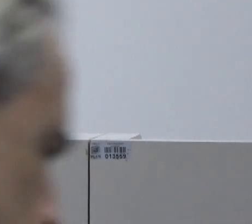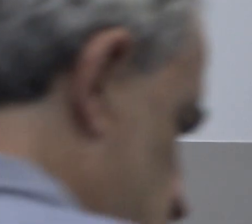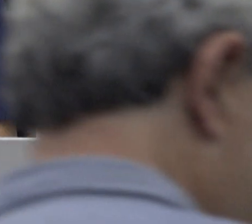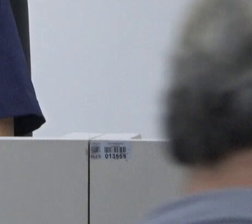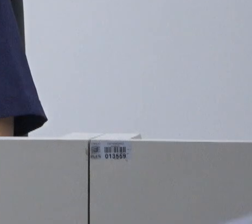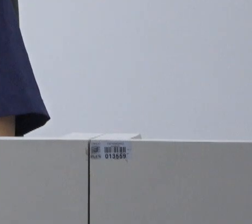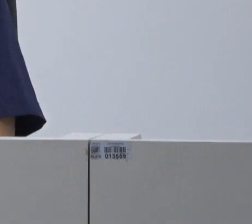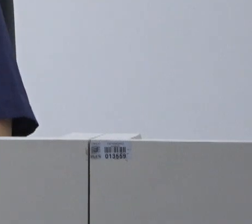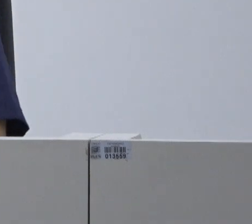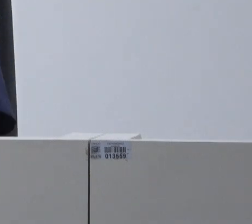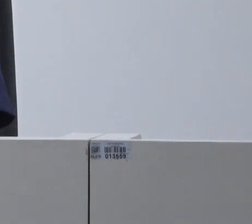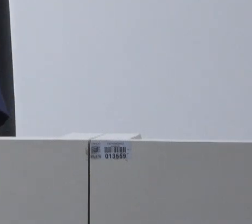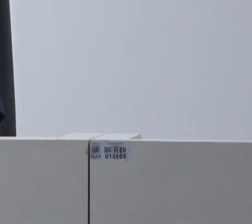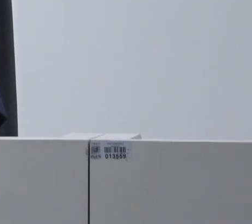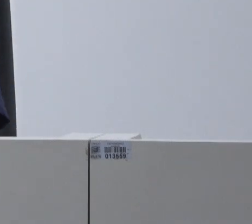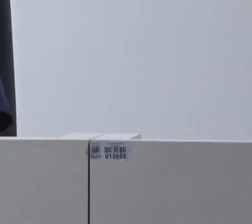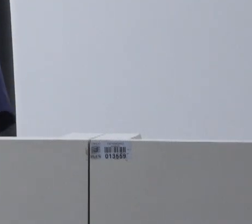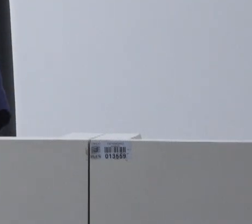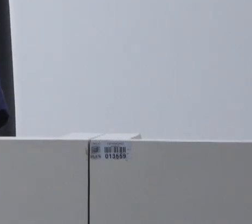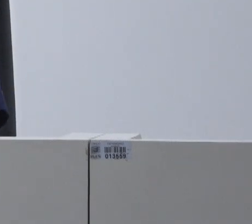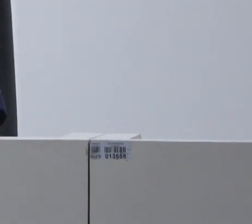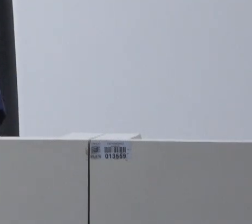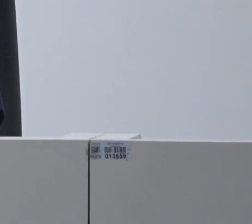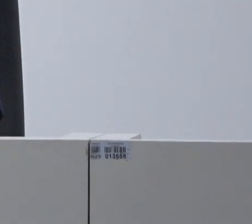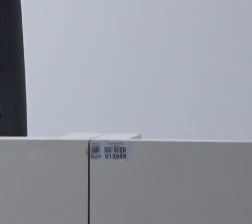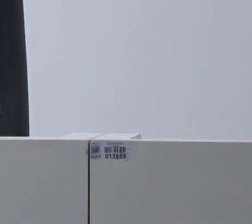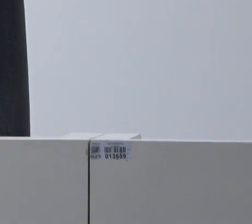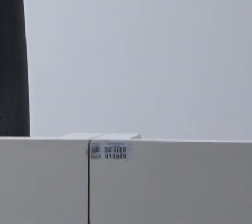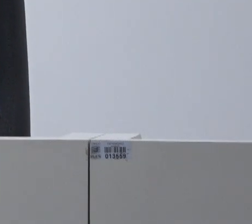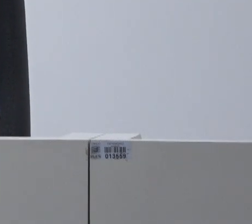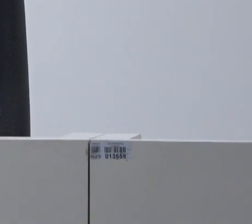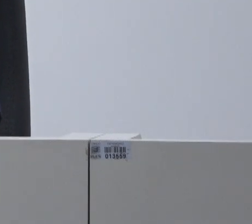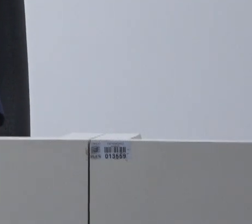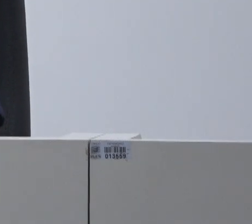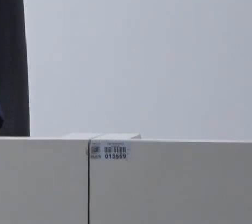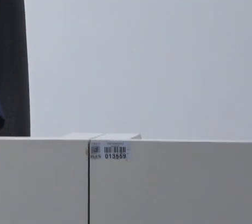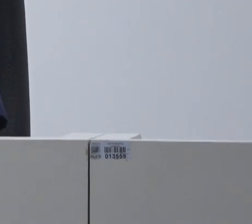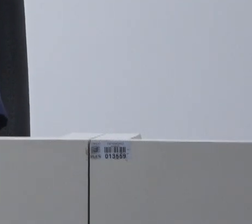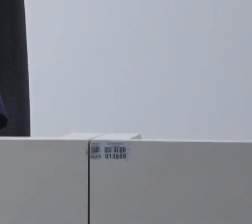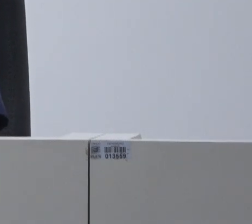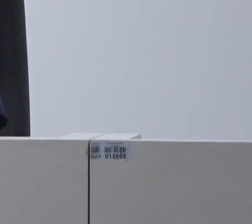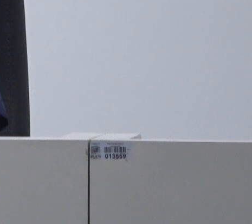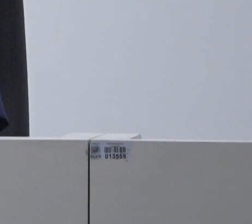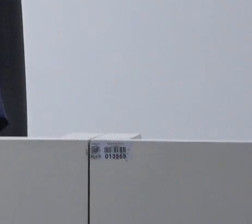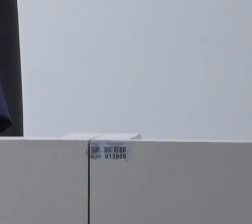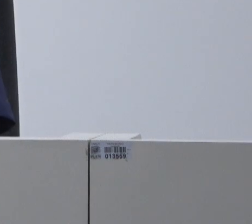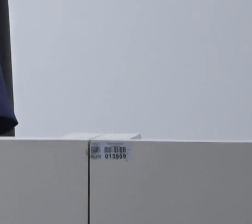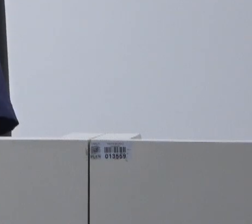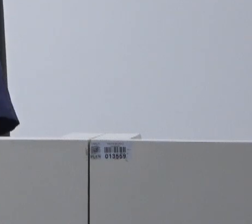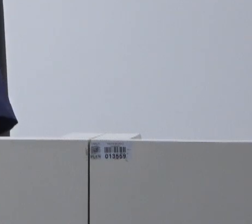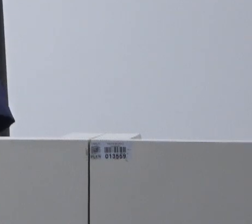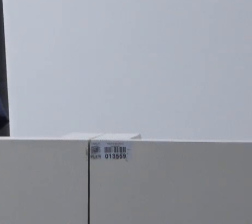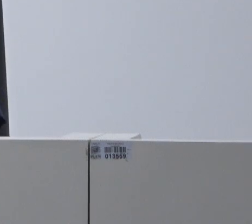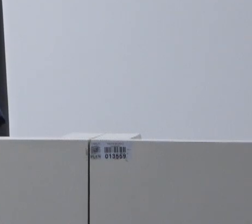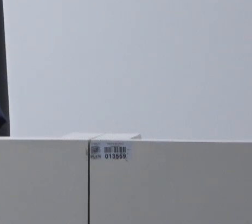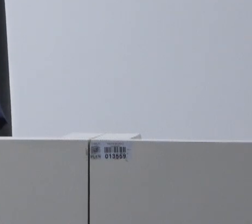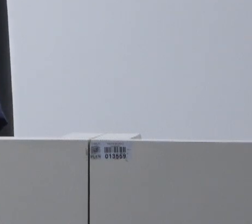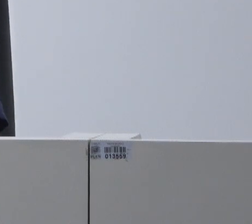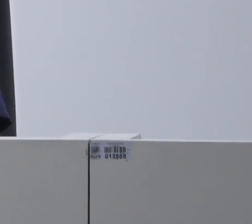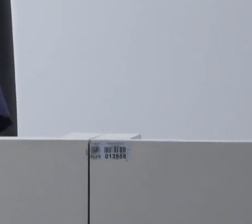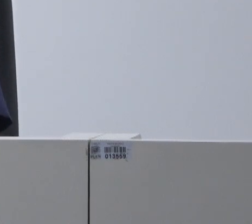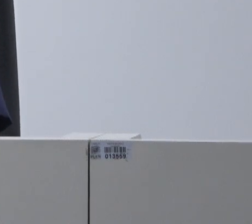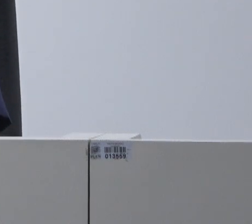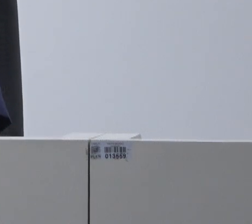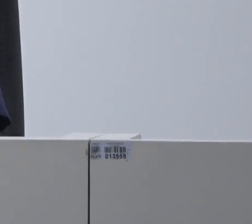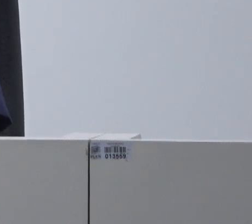vereador Juvenil Silvério, vereador Roberto Chagas, vereador Marcão da Academia, vereador Roberto